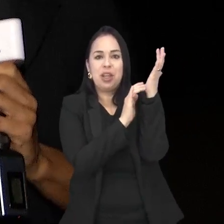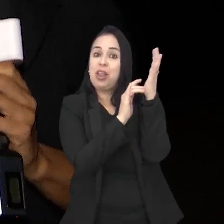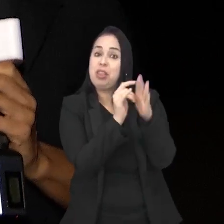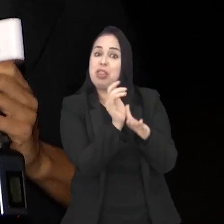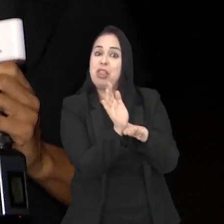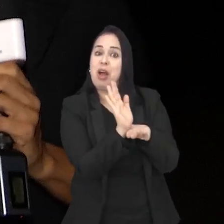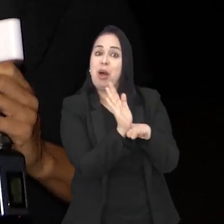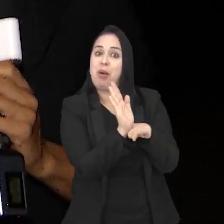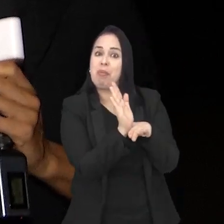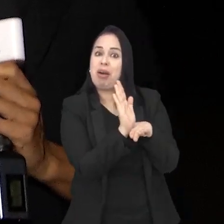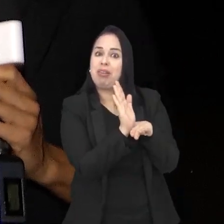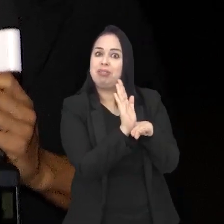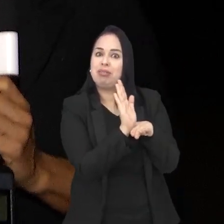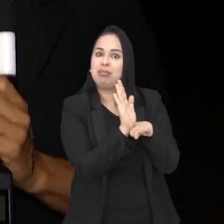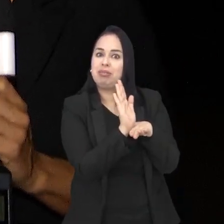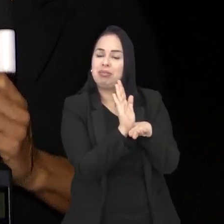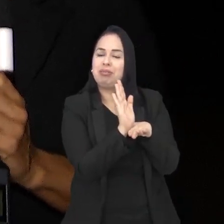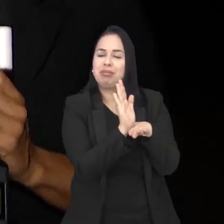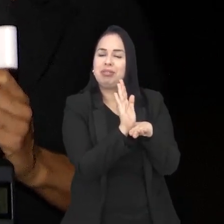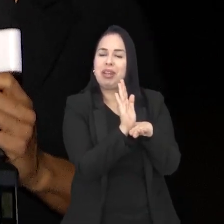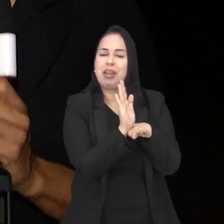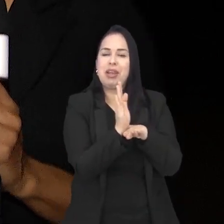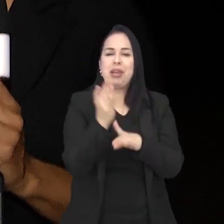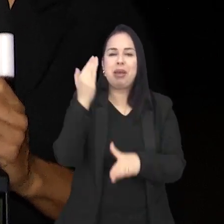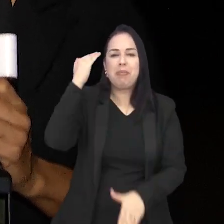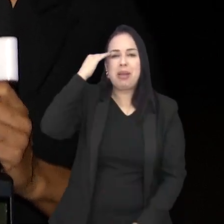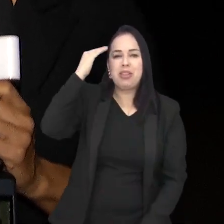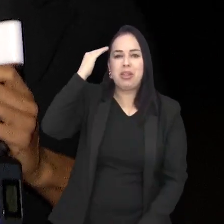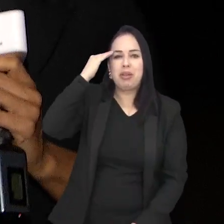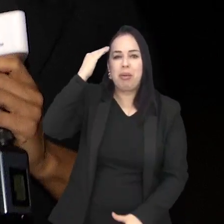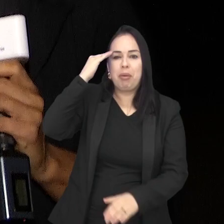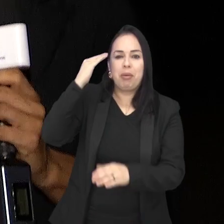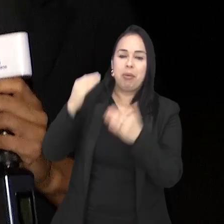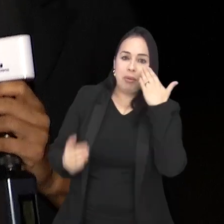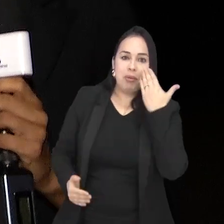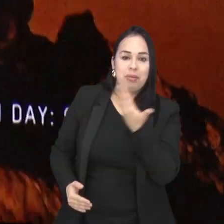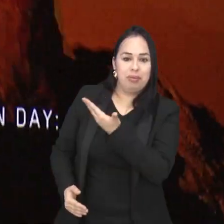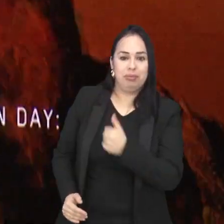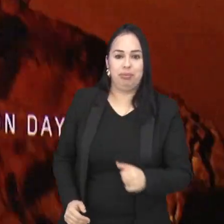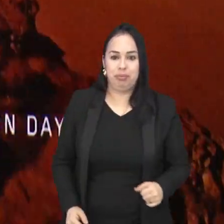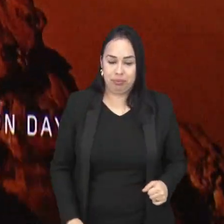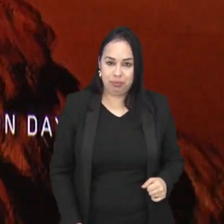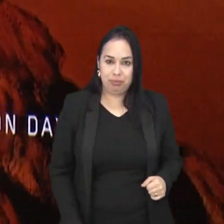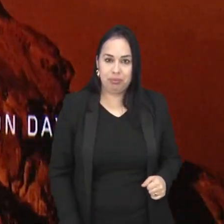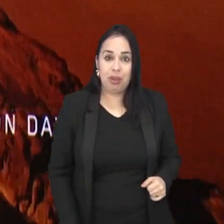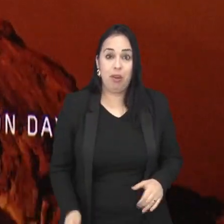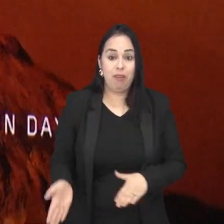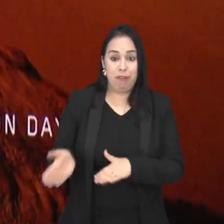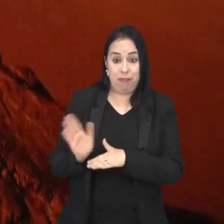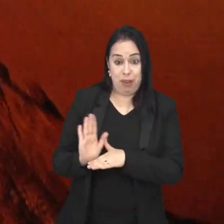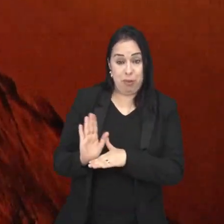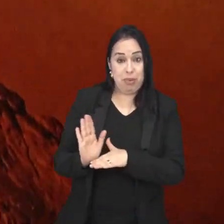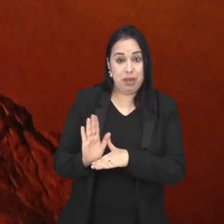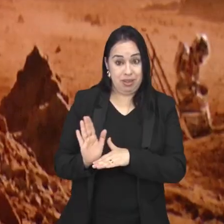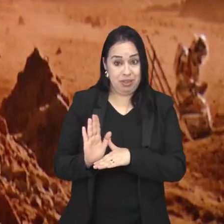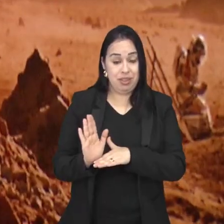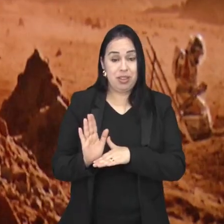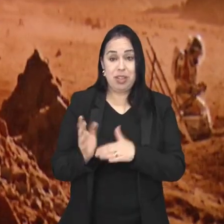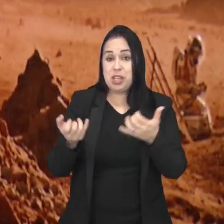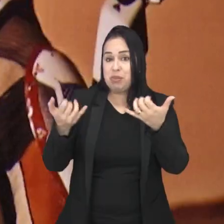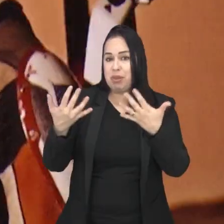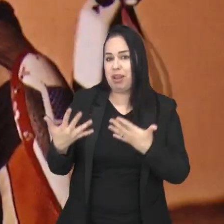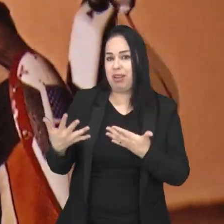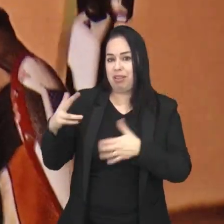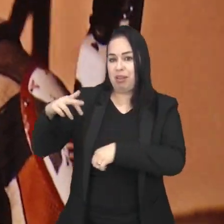Vicentino Aranha se transformou em uma nave rumo ao planeta vermelho. O filme Perdido em Marte conta